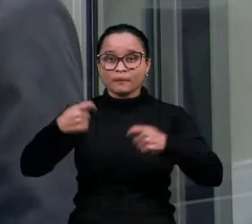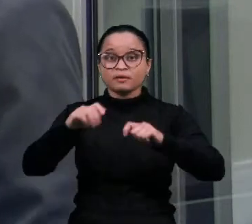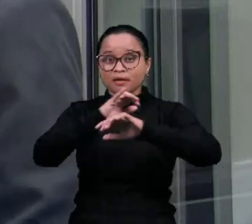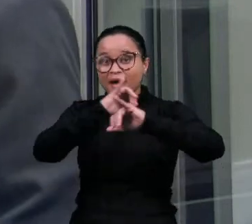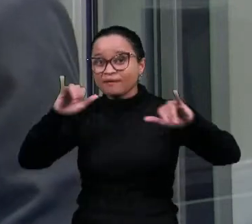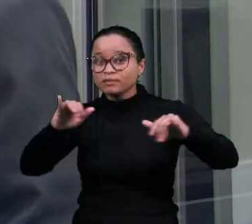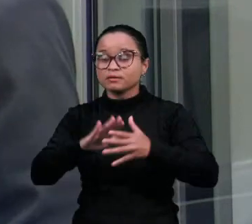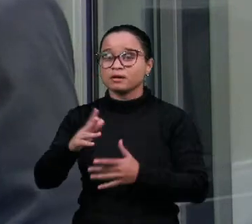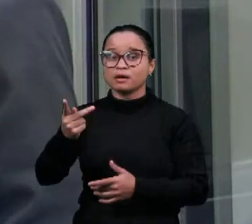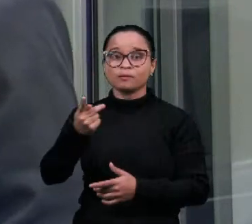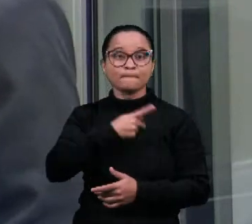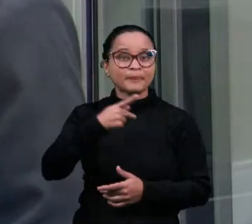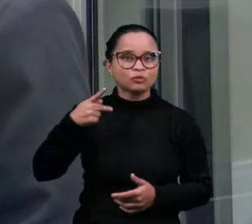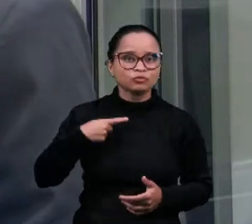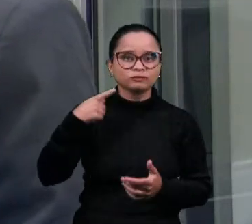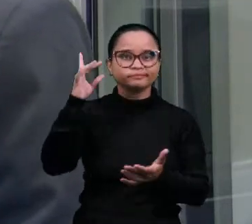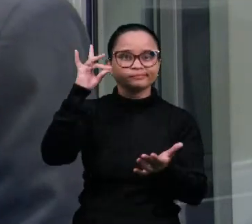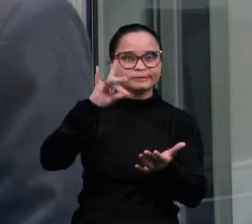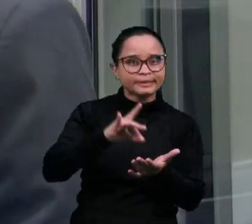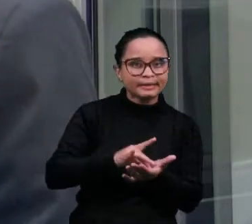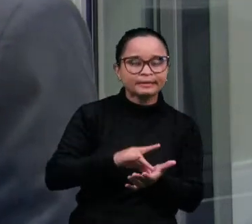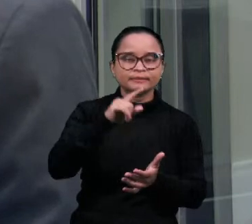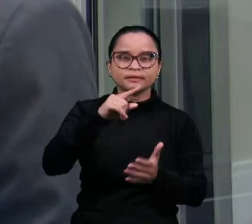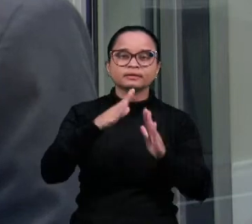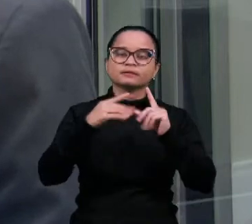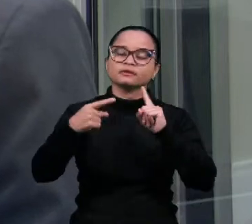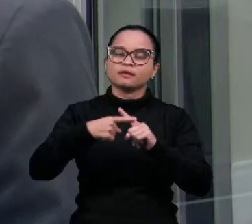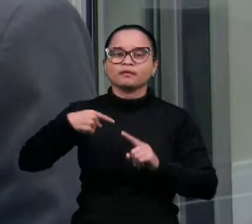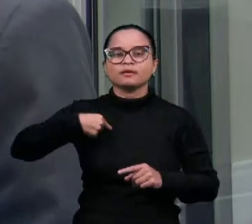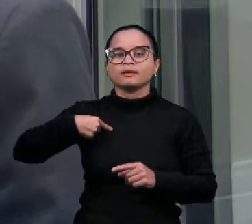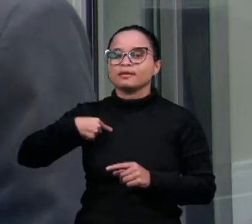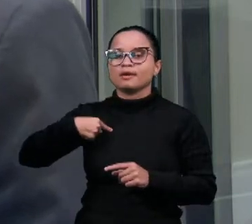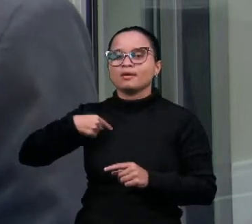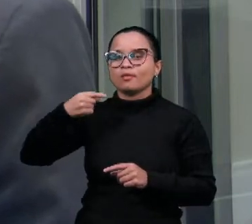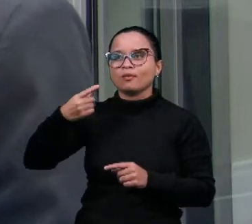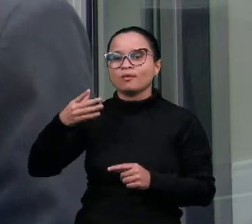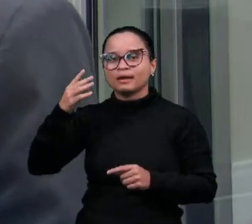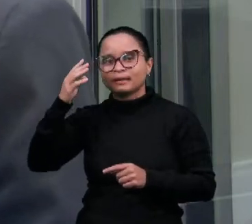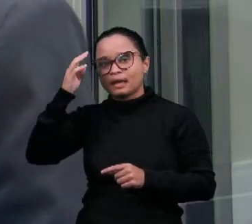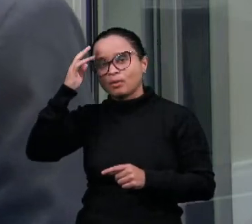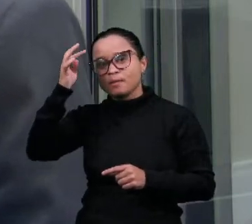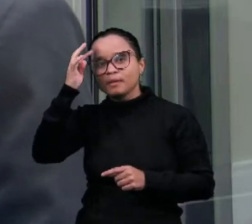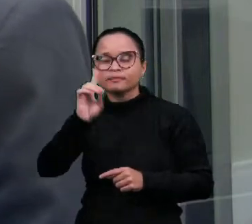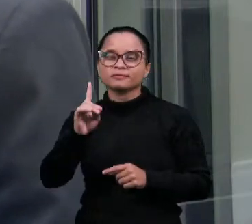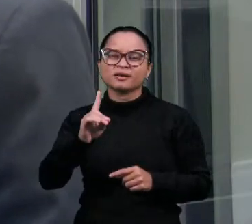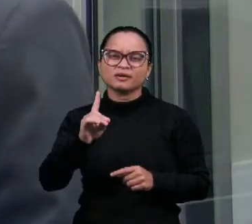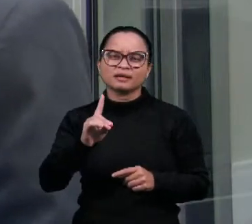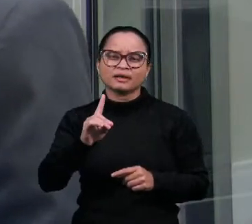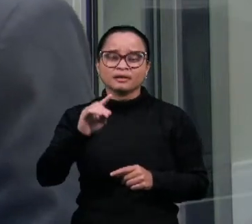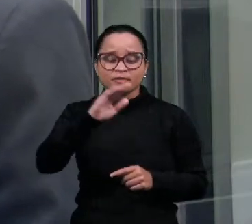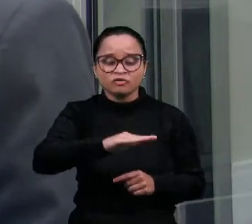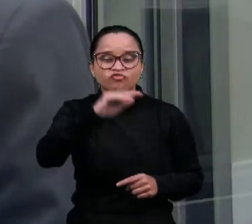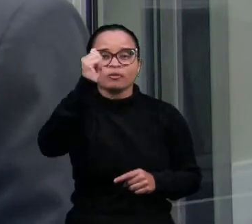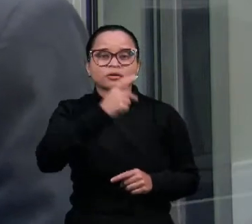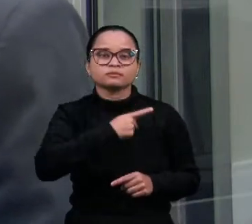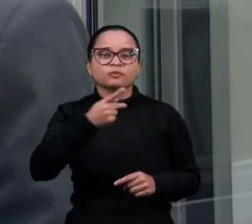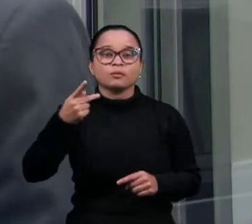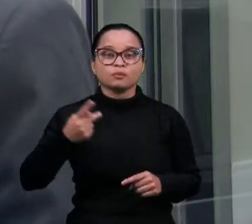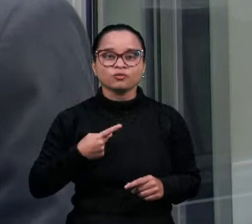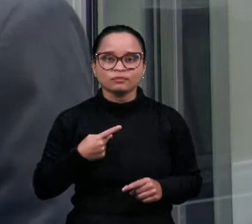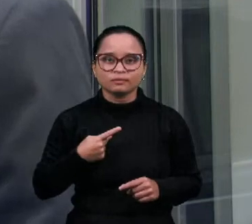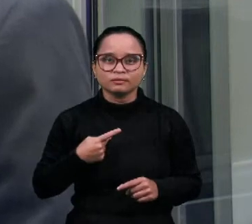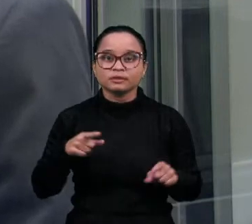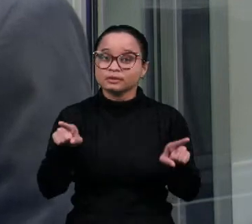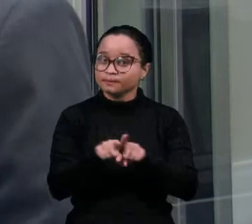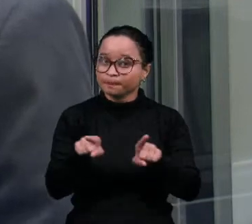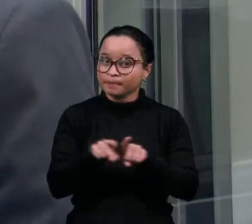para o ministério da igreja. E eu não imaginava que eu fosse ser ordenado naquele momento e assumir a